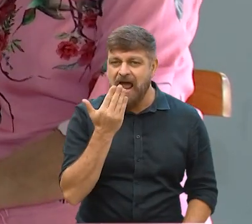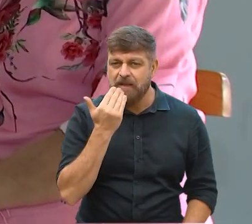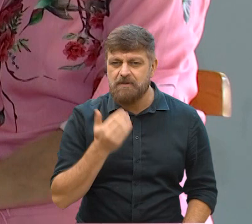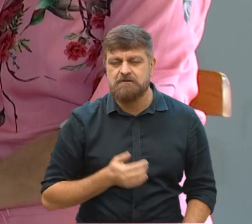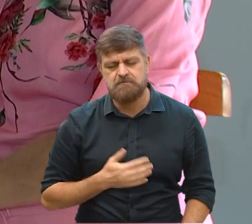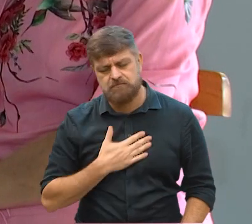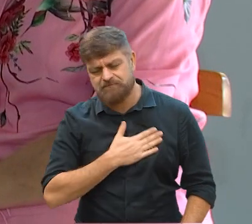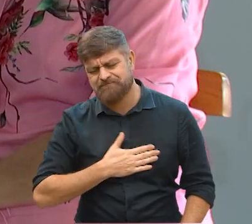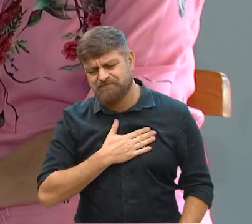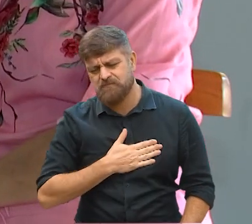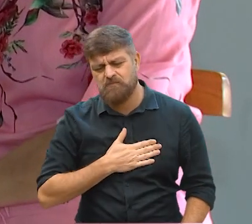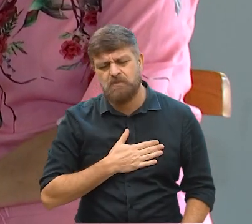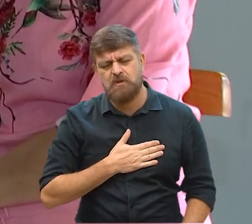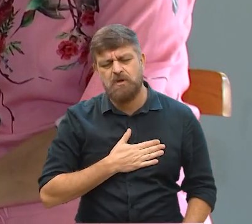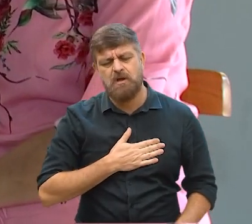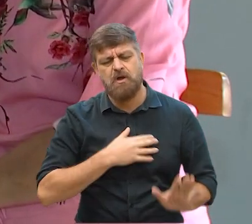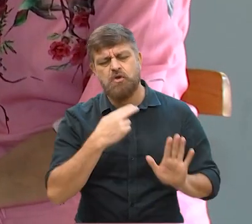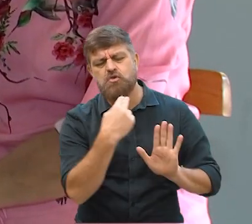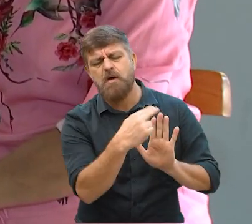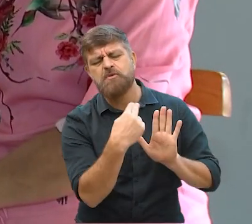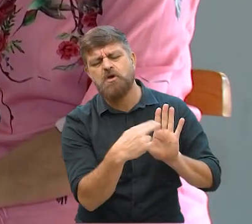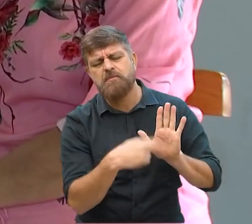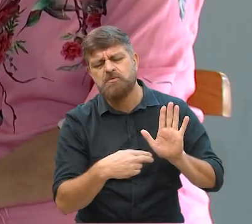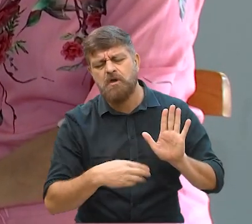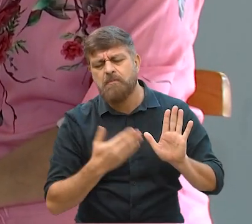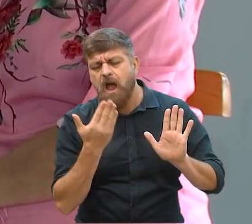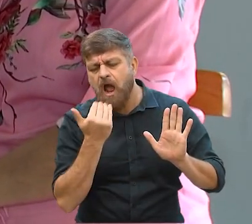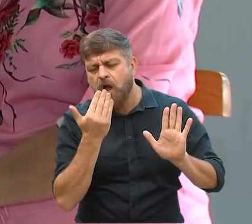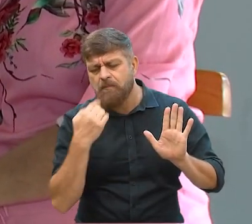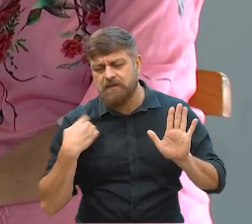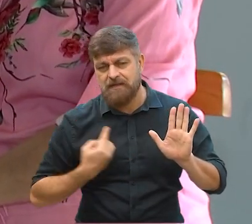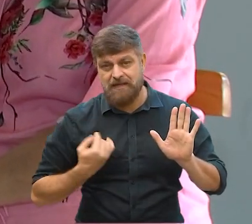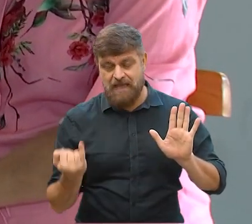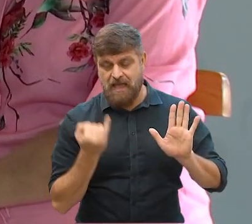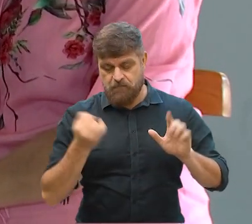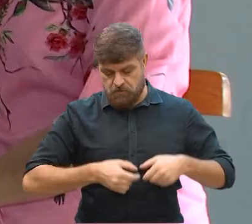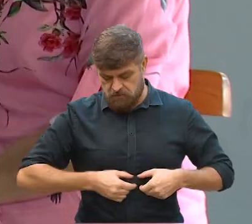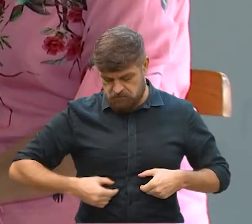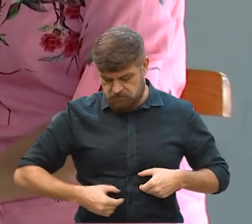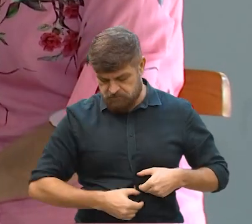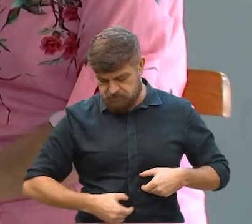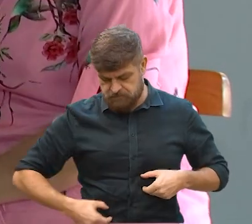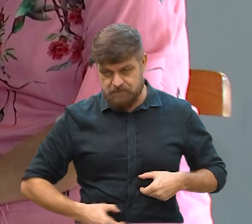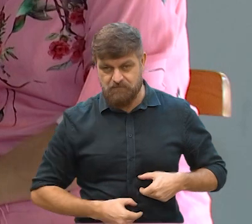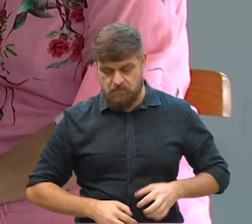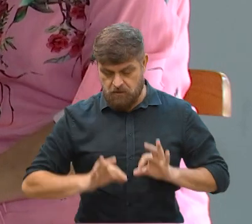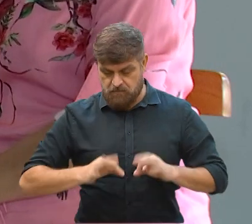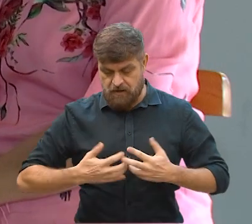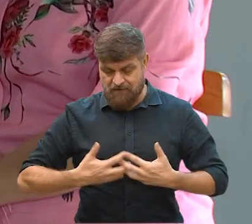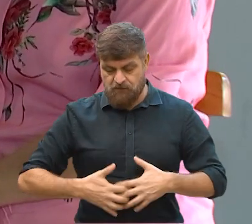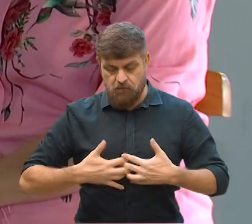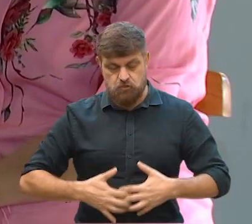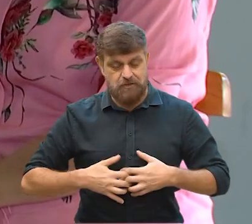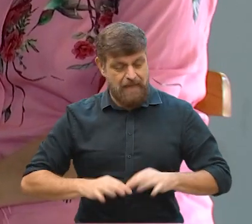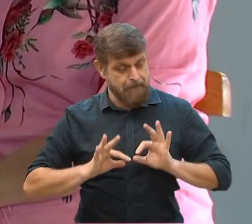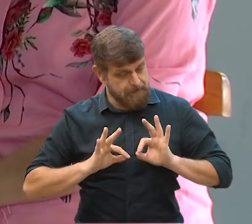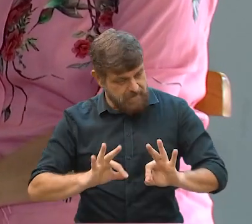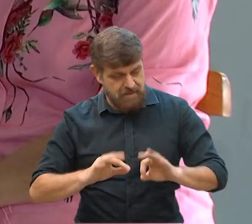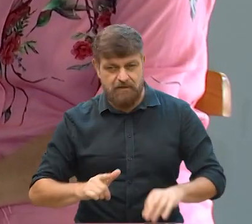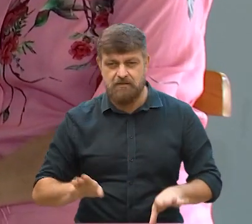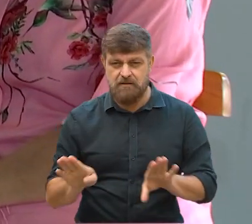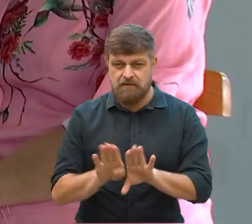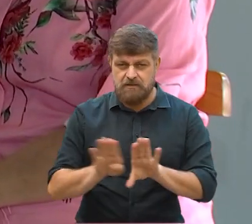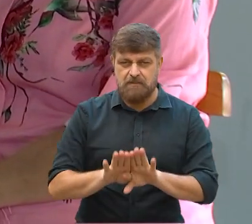eu gostaria que o senhor elencasse esses alimentos que são importantes para uma saúde intestinal. Saúde por completo, mas